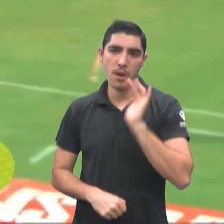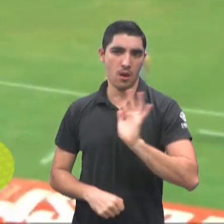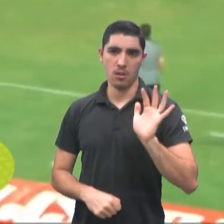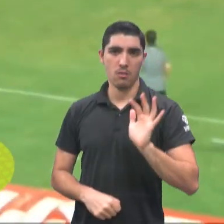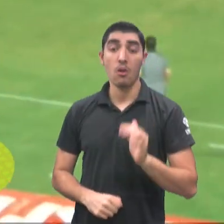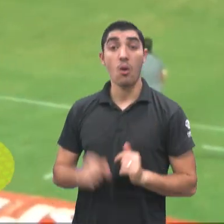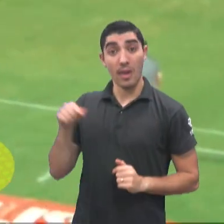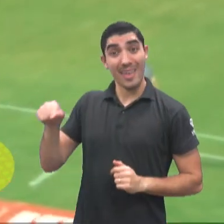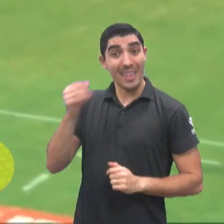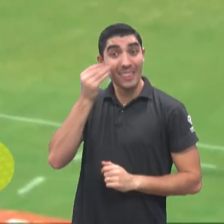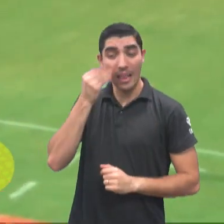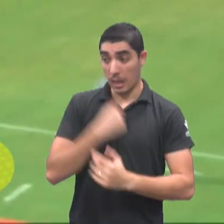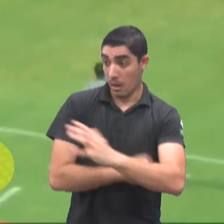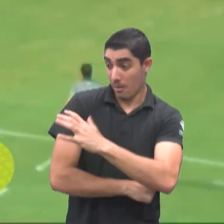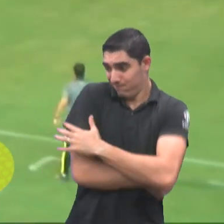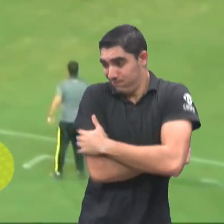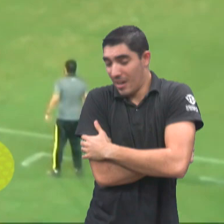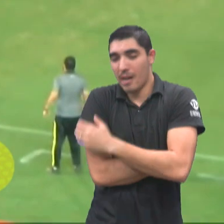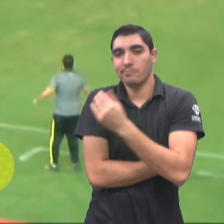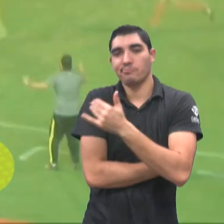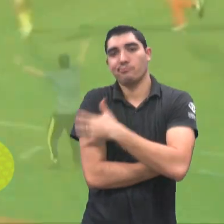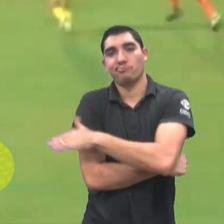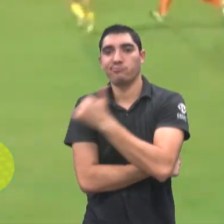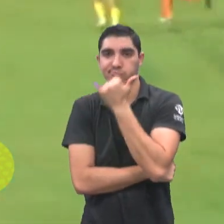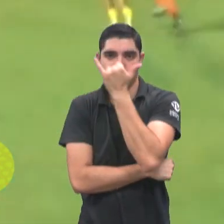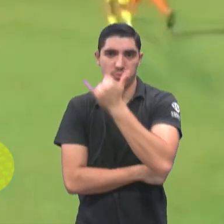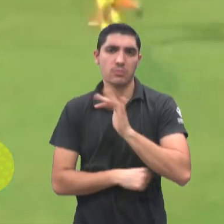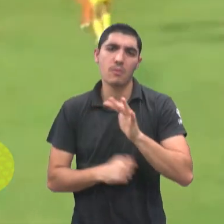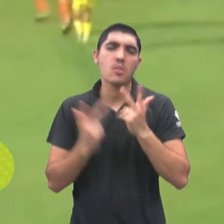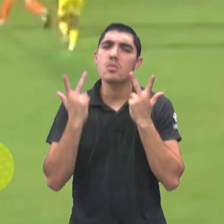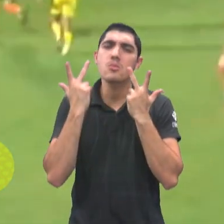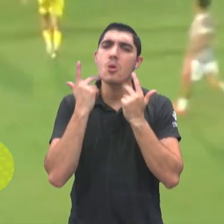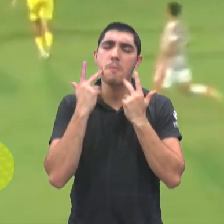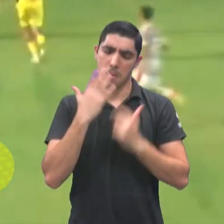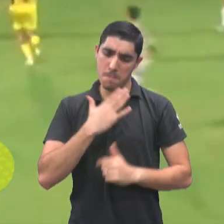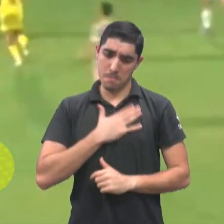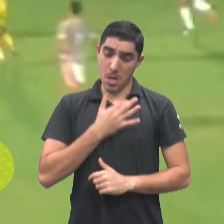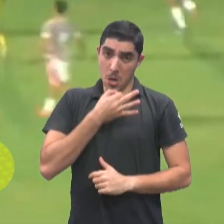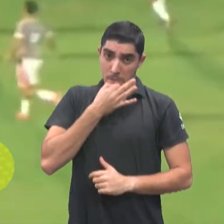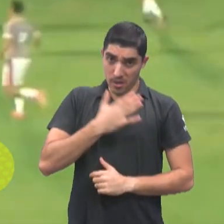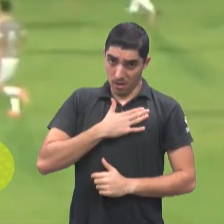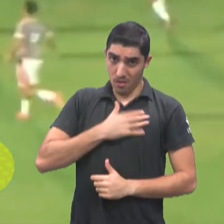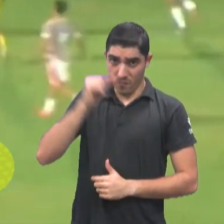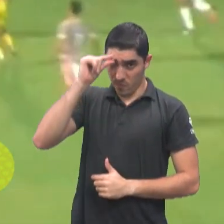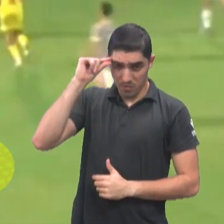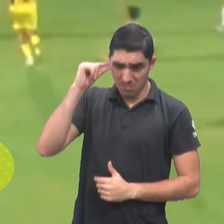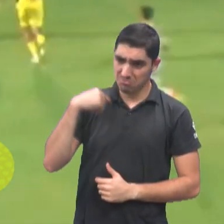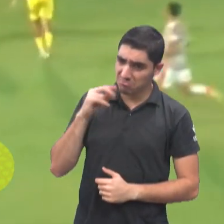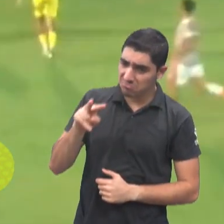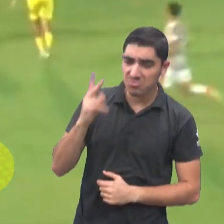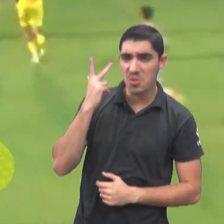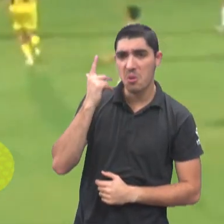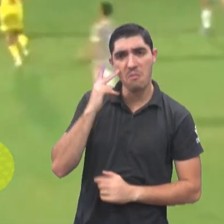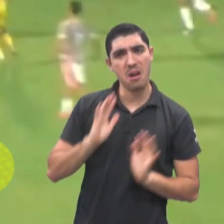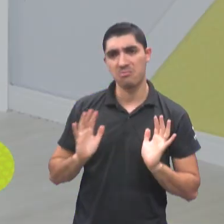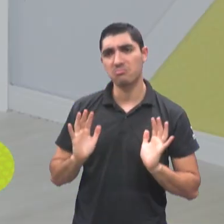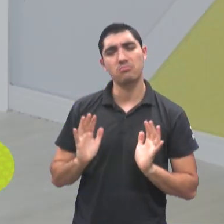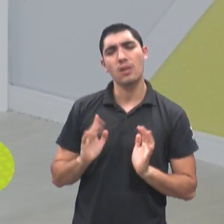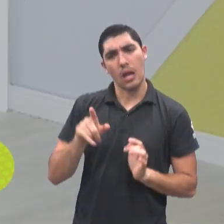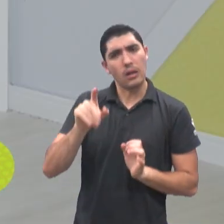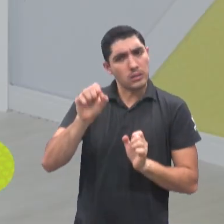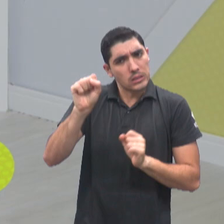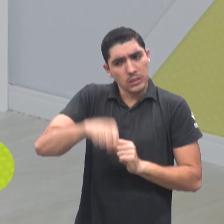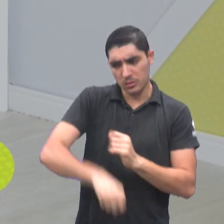tentar tirar ali aquela bola desequilibrado. Para mim, lance totalmente involuntário. Que pega no braço, não tenho dúvidas, mas